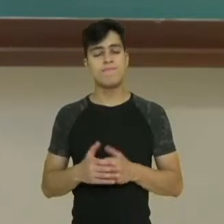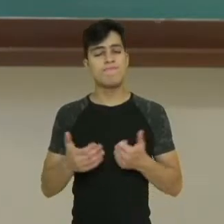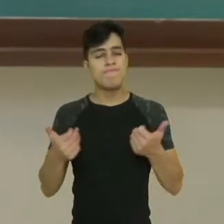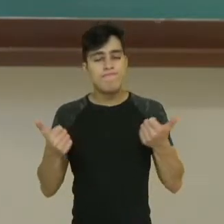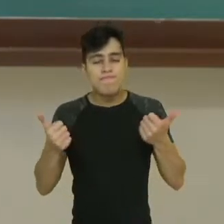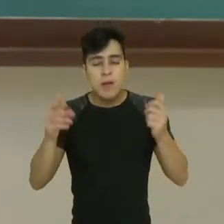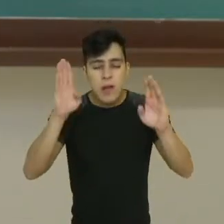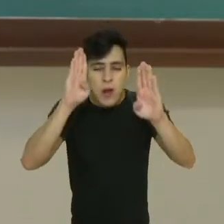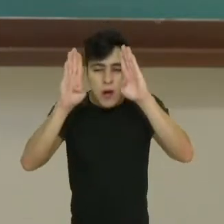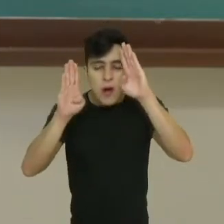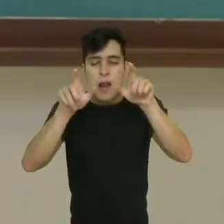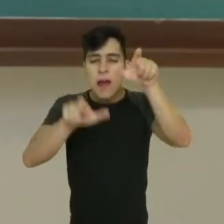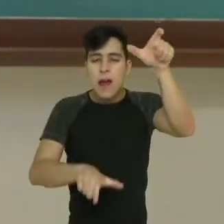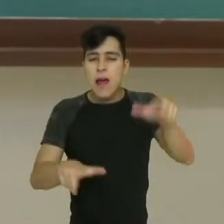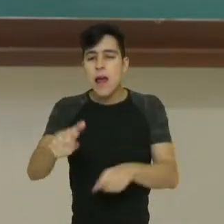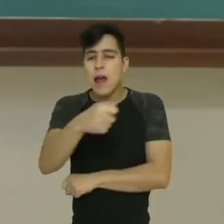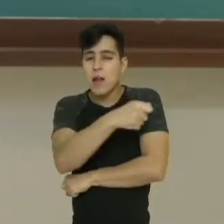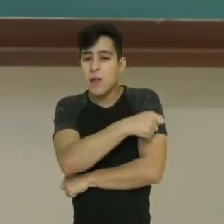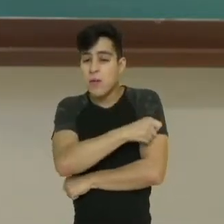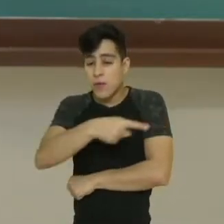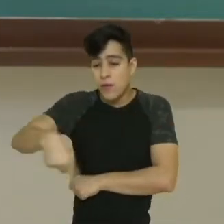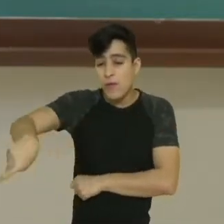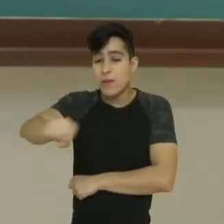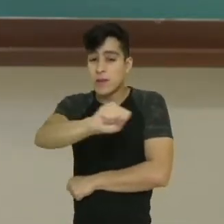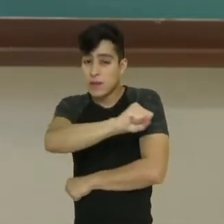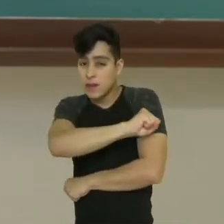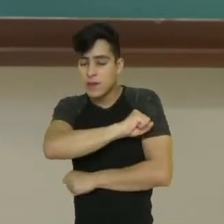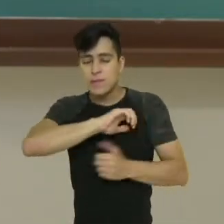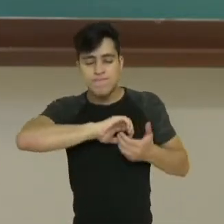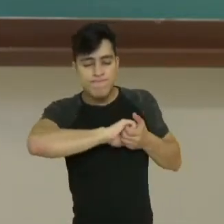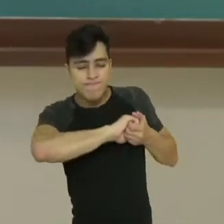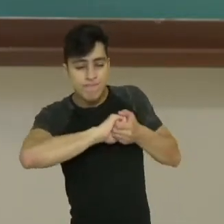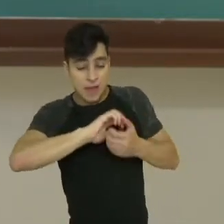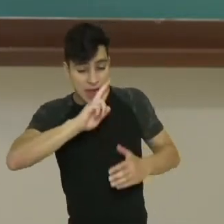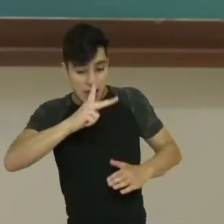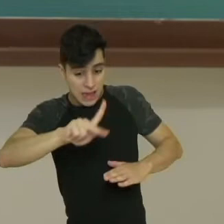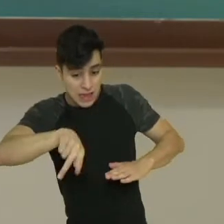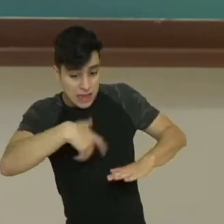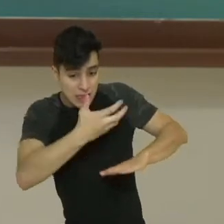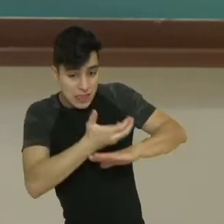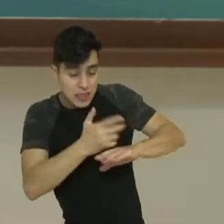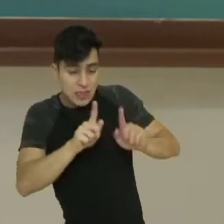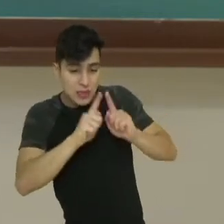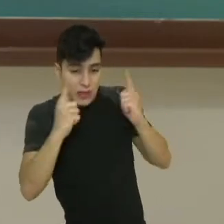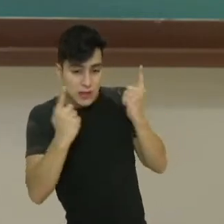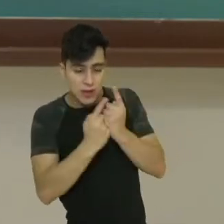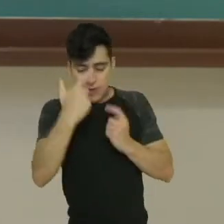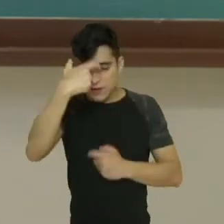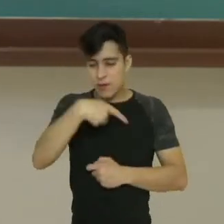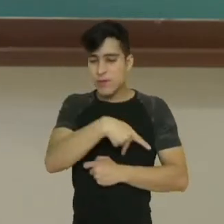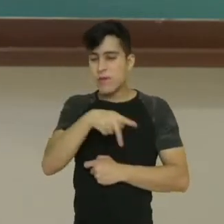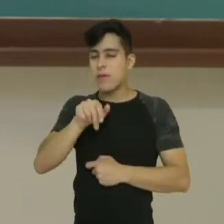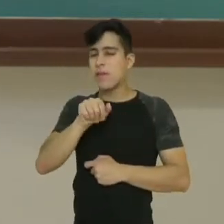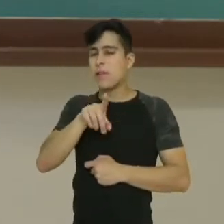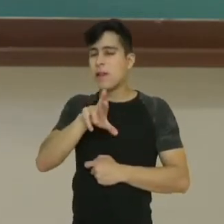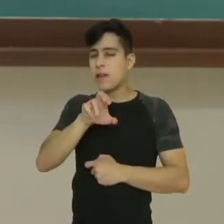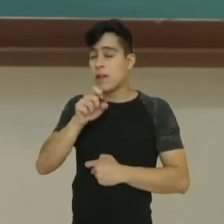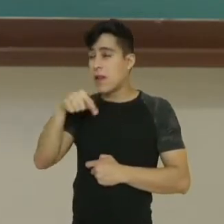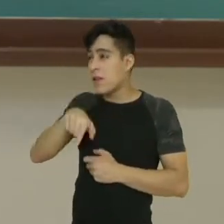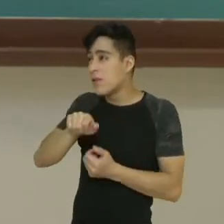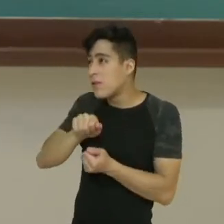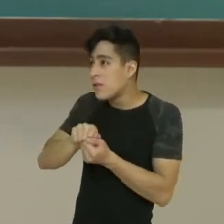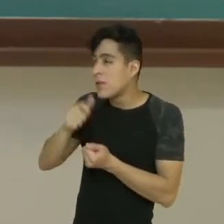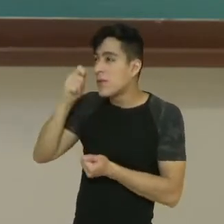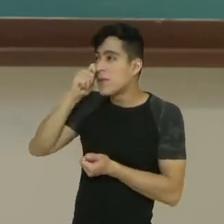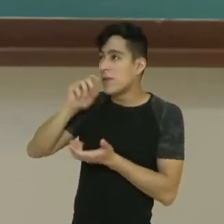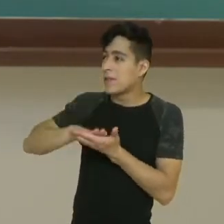Olá, estudantes do 8º ano do ensino fundamental. Saudações geográficas. Eu sou o professor André e estamos aqui com o nosso amigo, intérprete